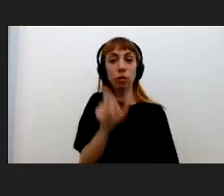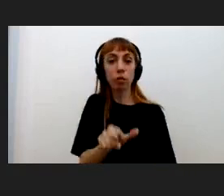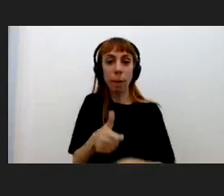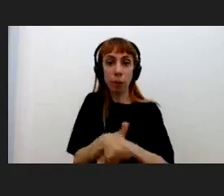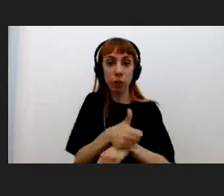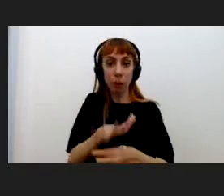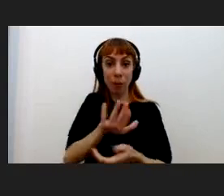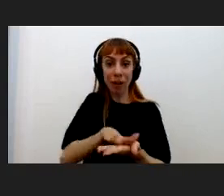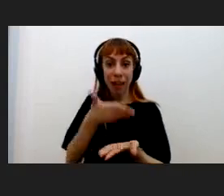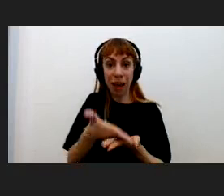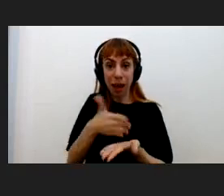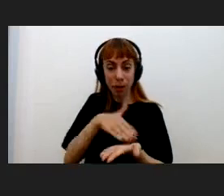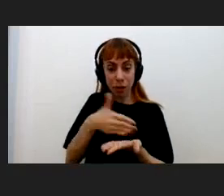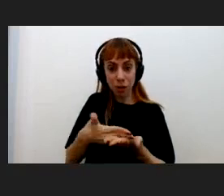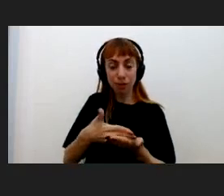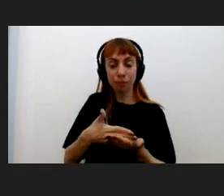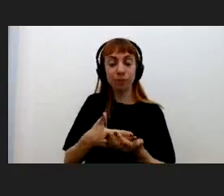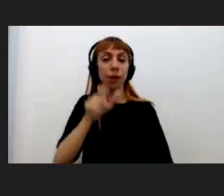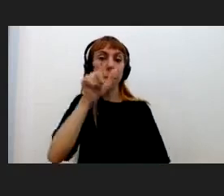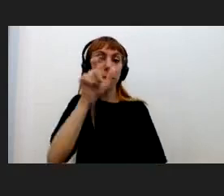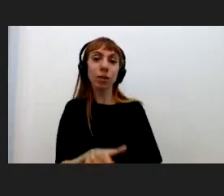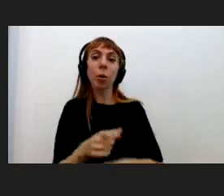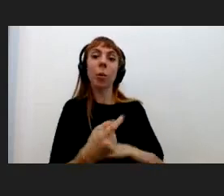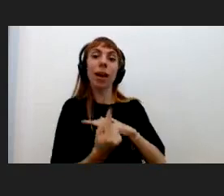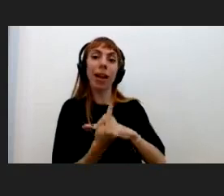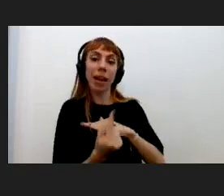né, naquela tríade ali,